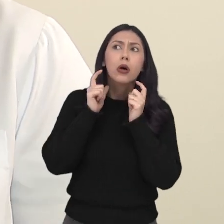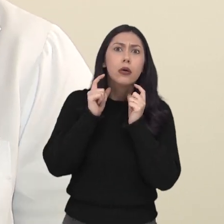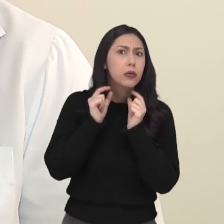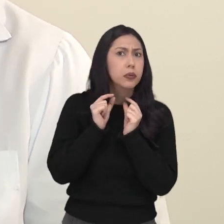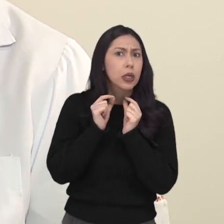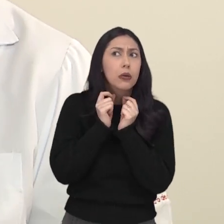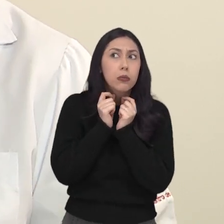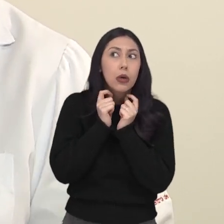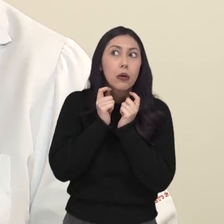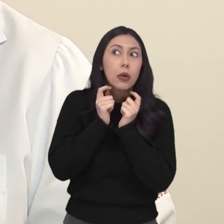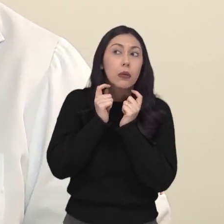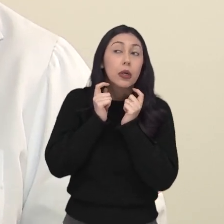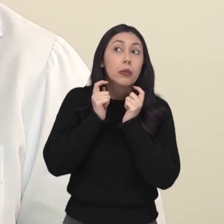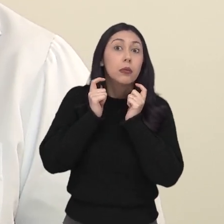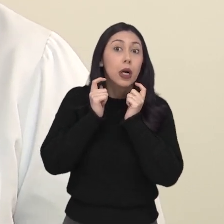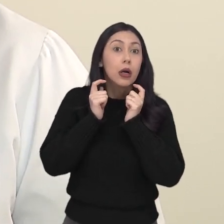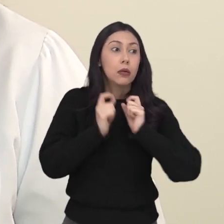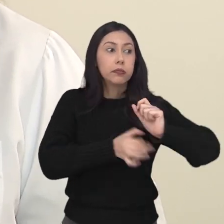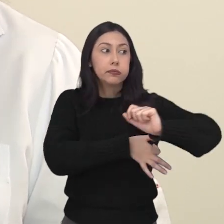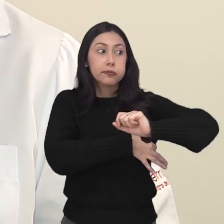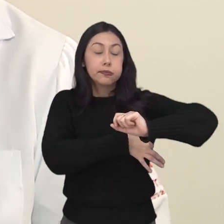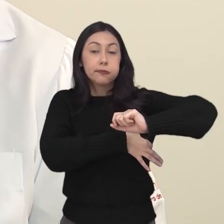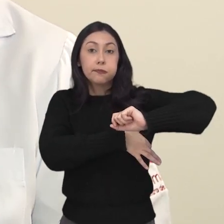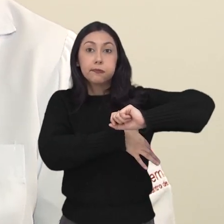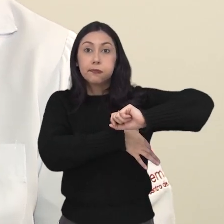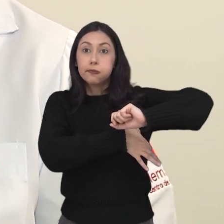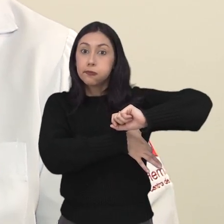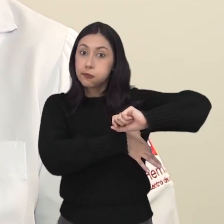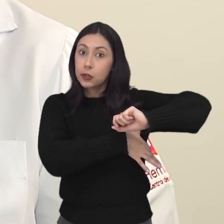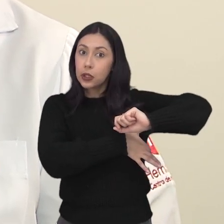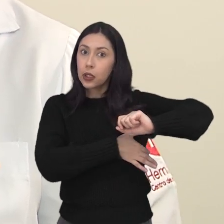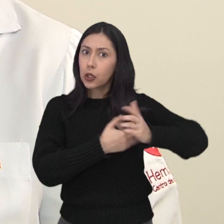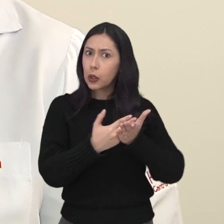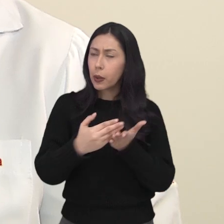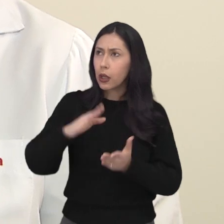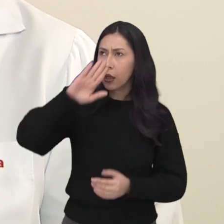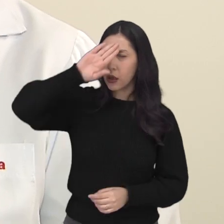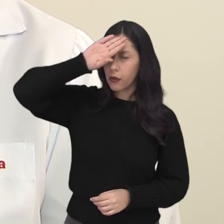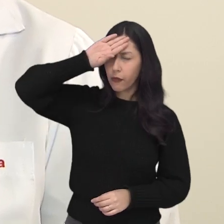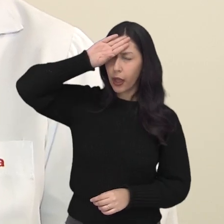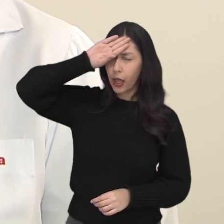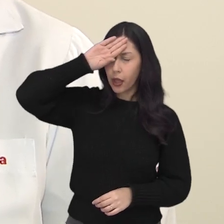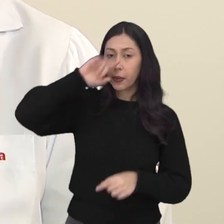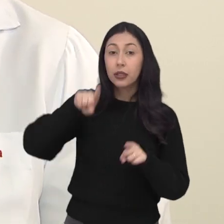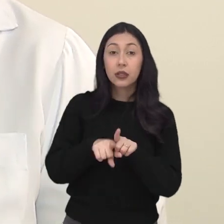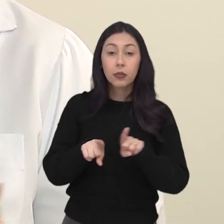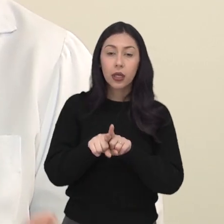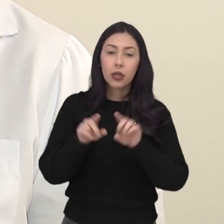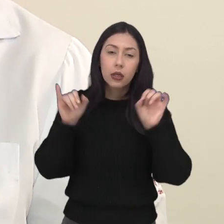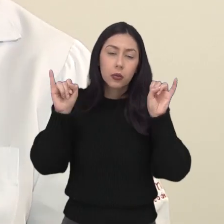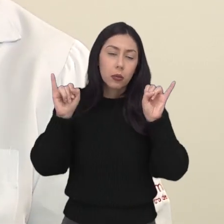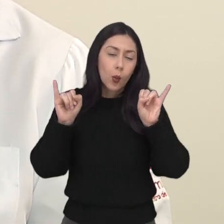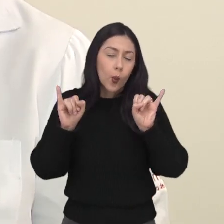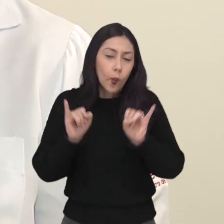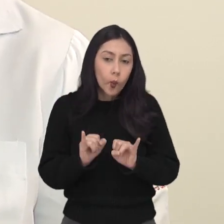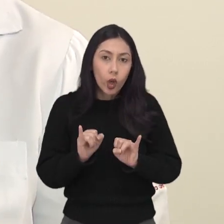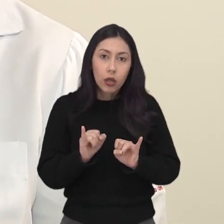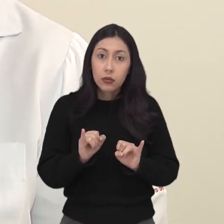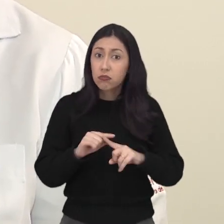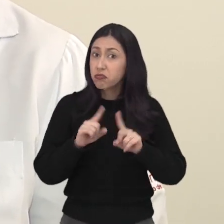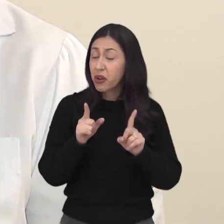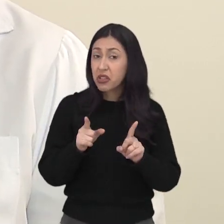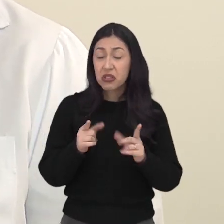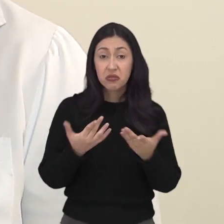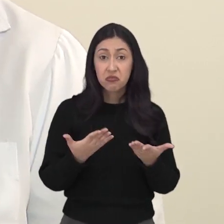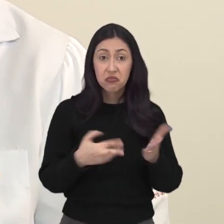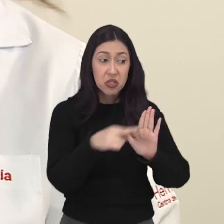que depois não regride, que só vai aumentando de tamanho, que vai dando febre, que pode dar perda de peso. Uma perda de peso